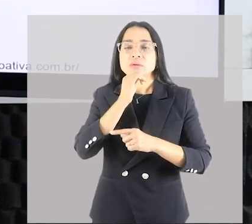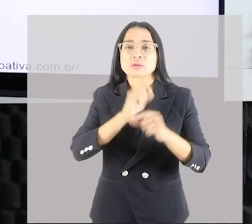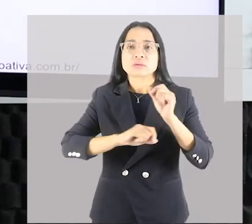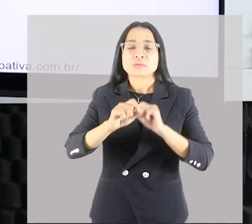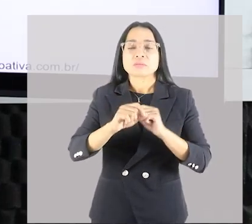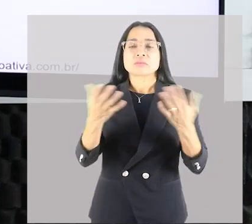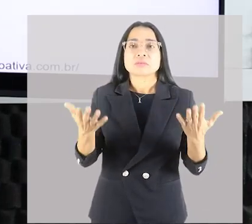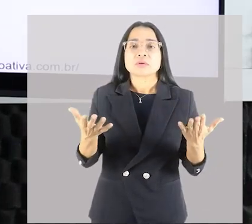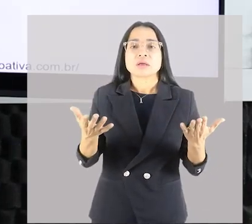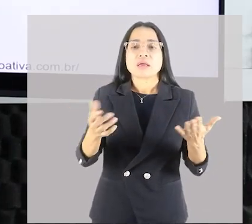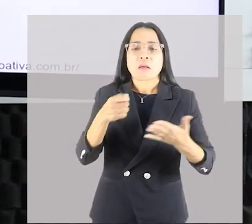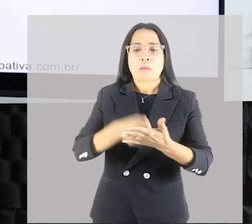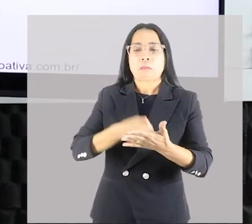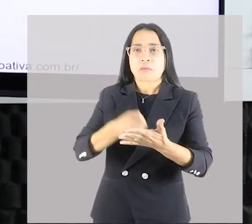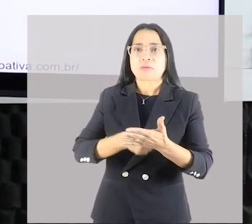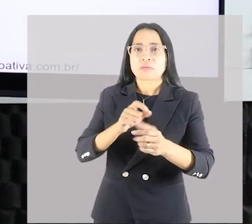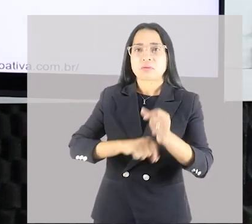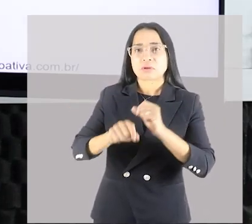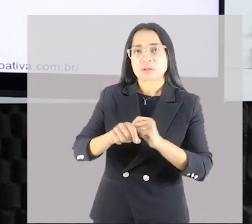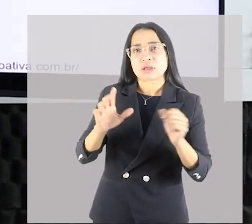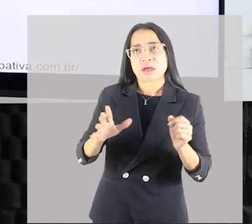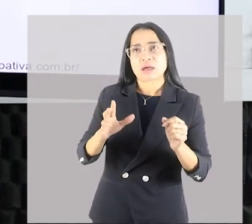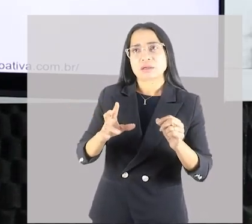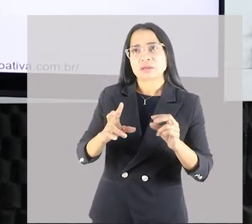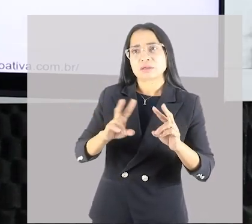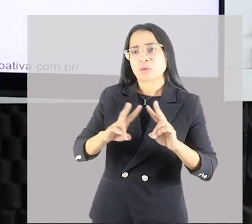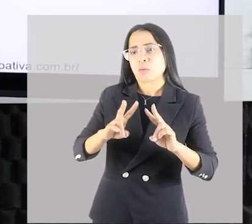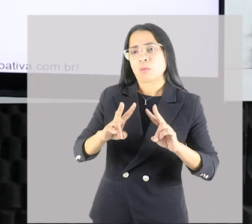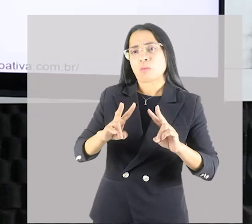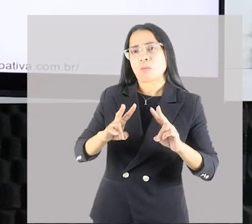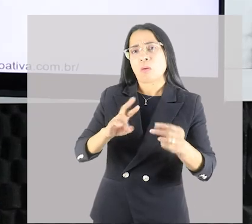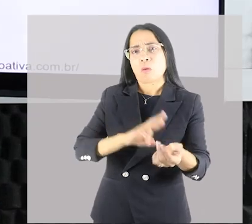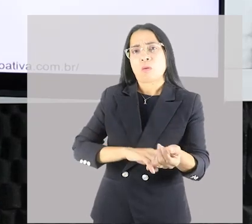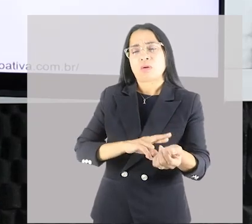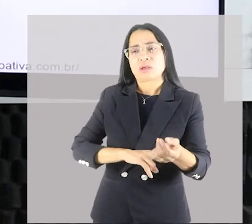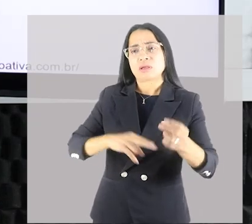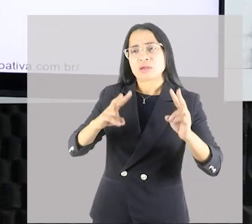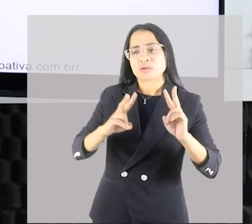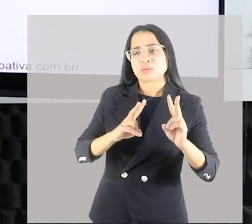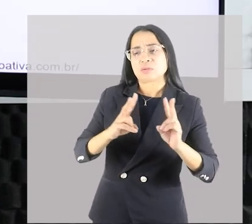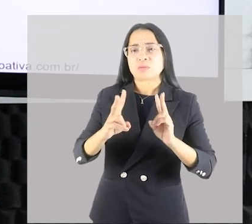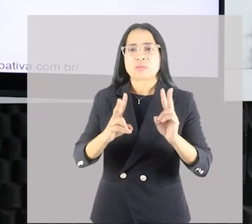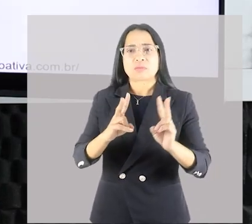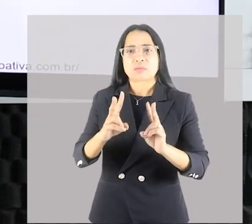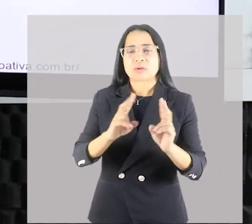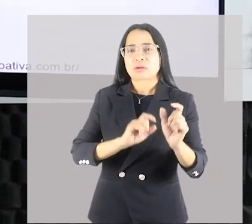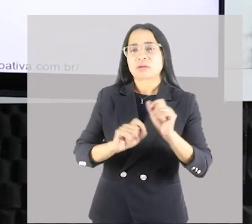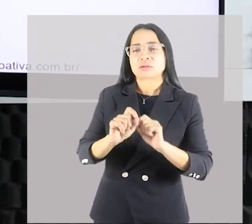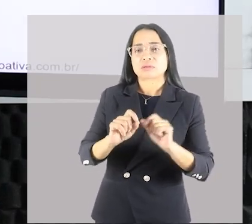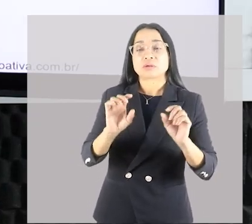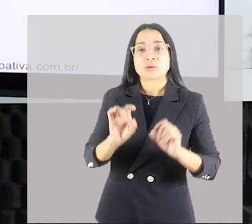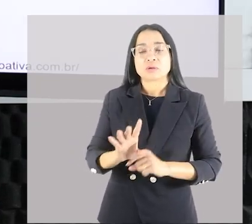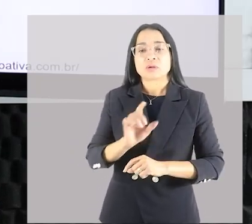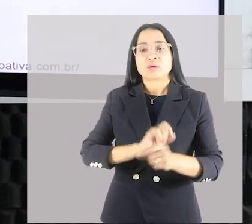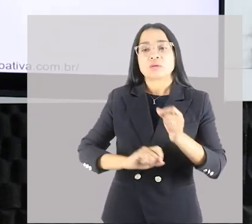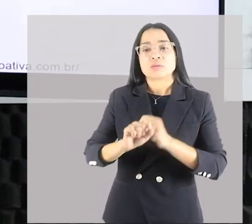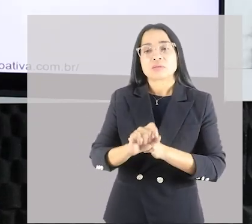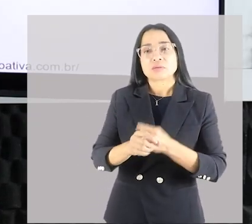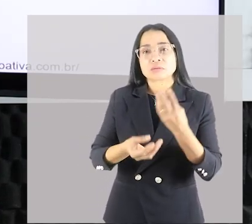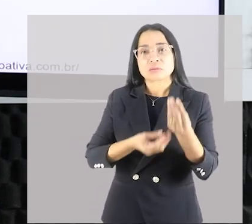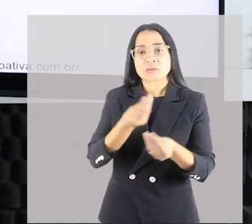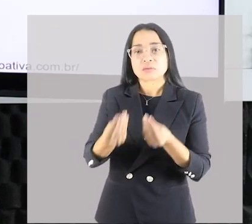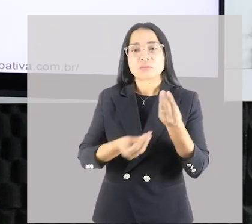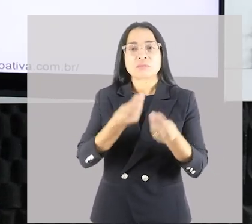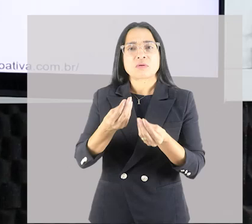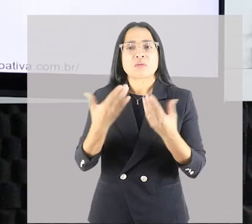a obrigatoriedade com os passos que vão ser executados, né, apenas como forma